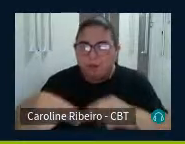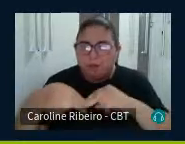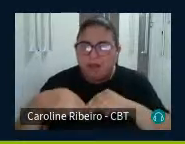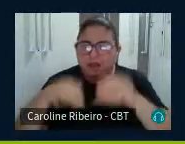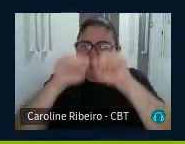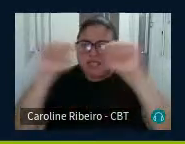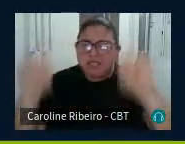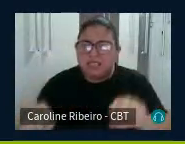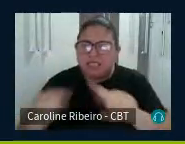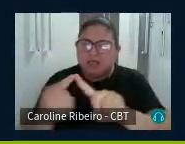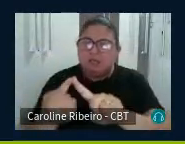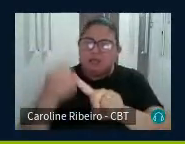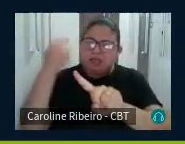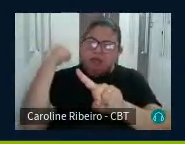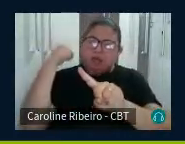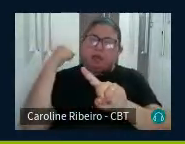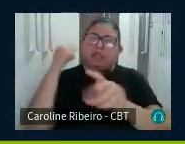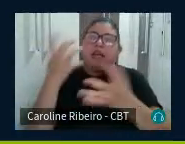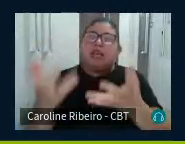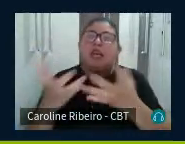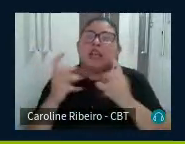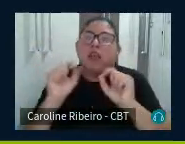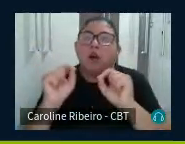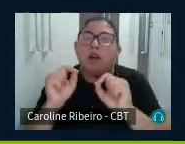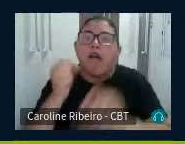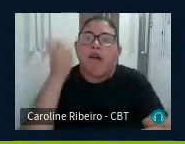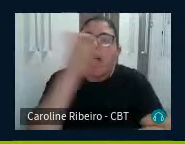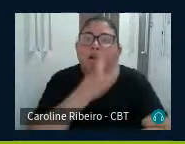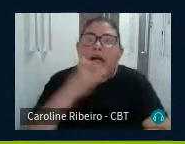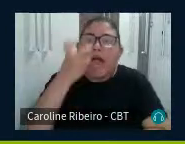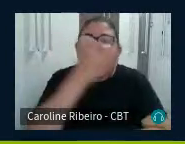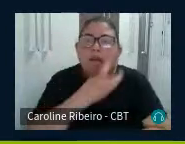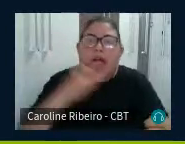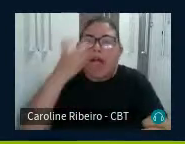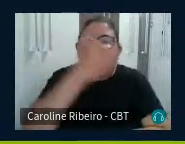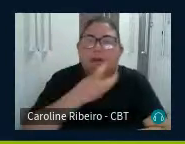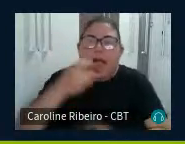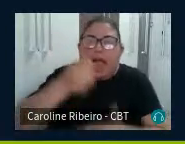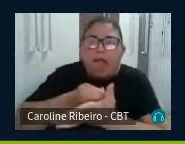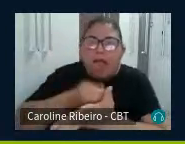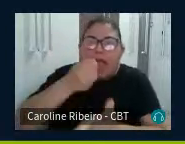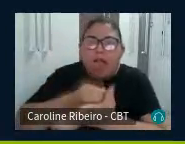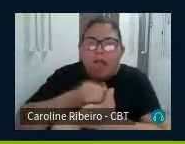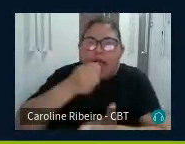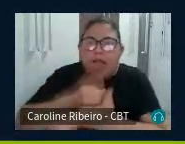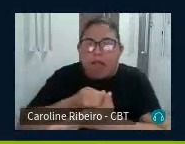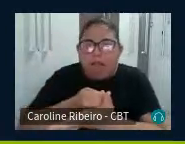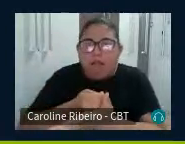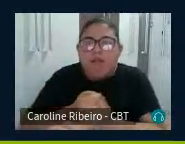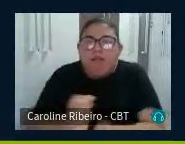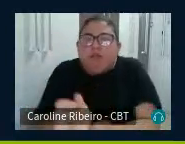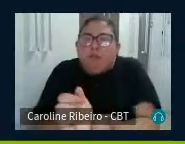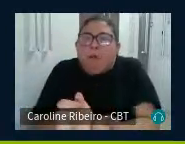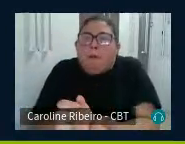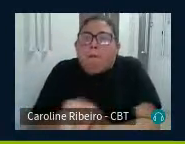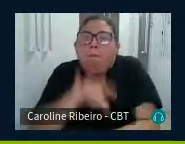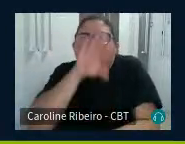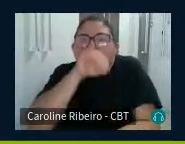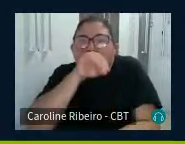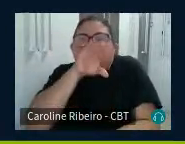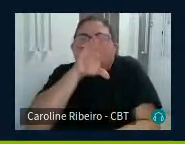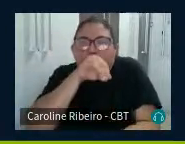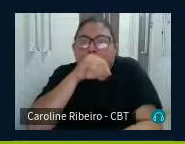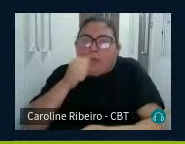naquele período, eles queriam o quê? Que o surdo oralizasse, né? Então, eles eram amarrados para que eles não sinalizassem,